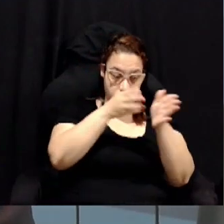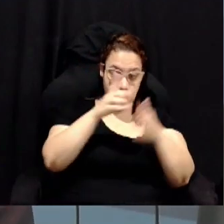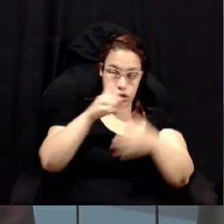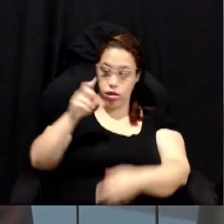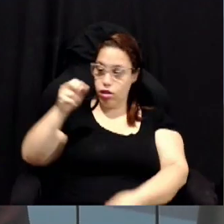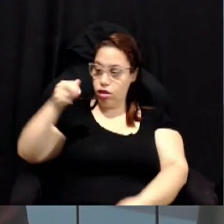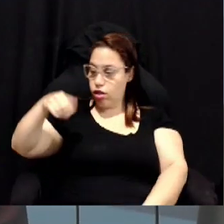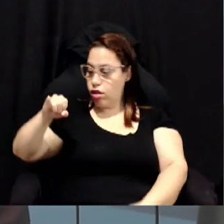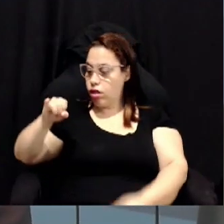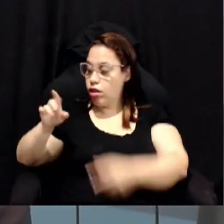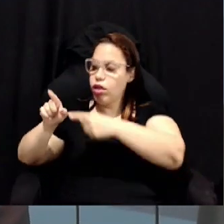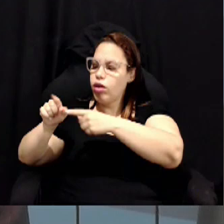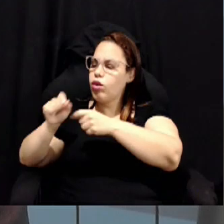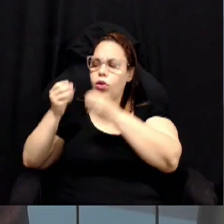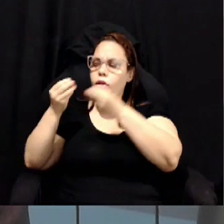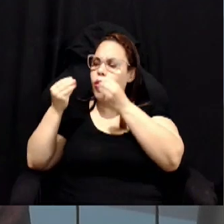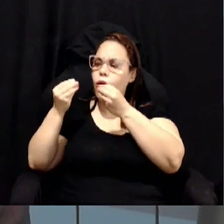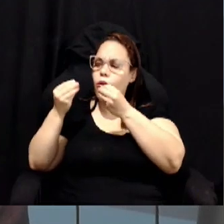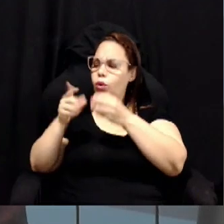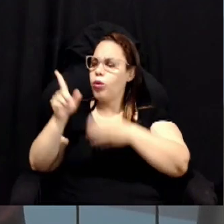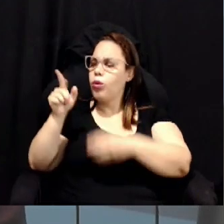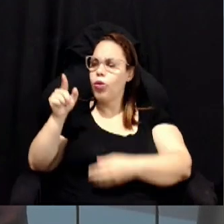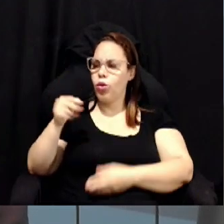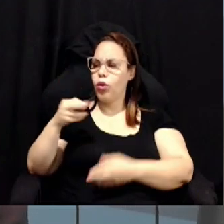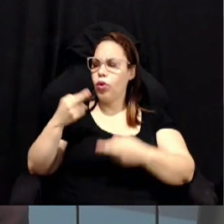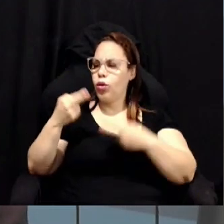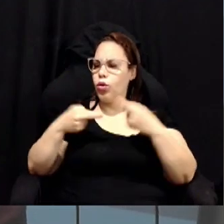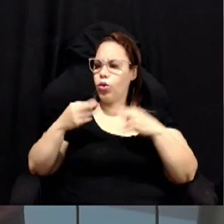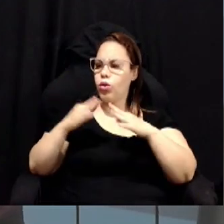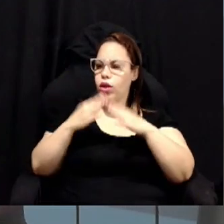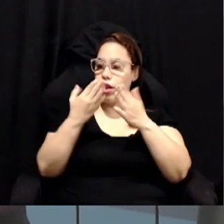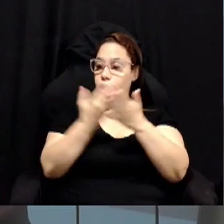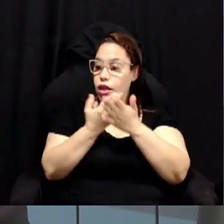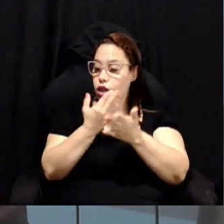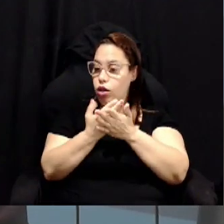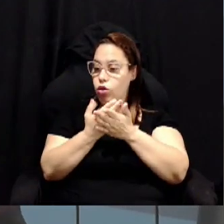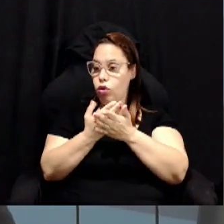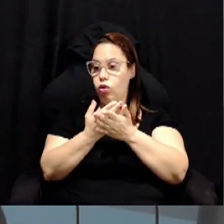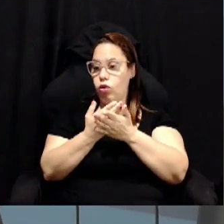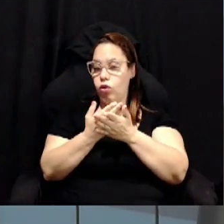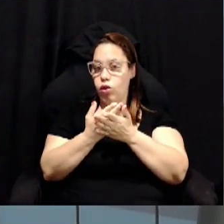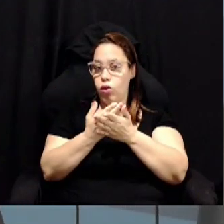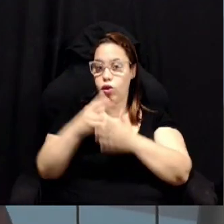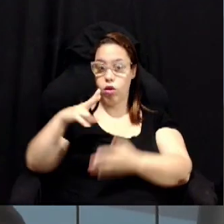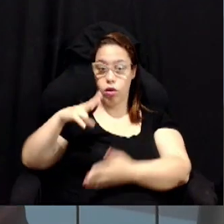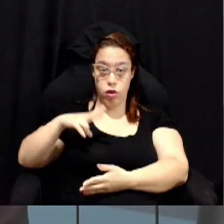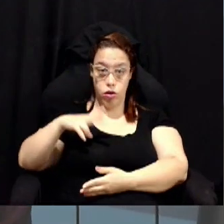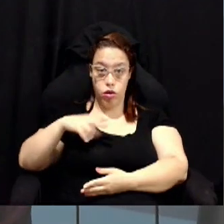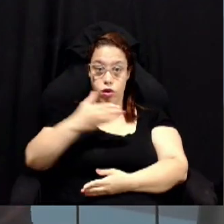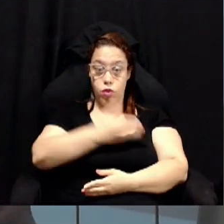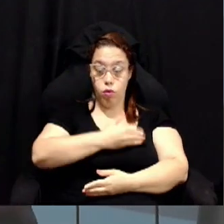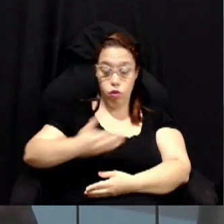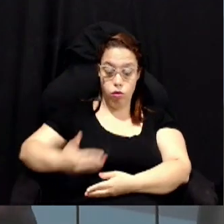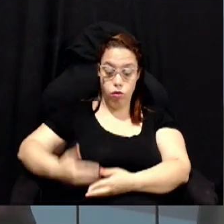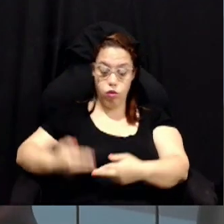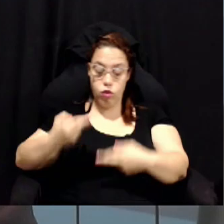para saber como que é a relação da escola, por exemplo, particular, e da escola pública em relação ao